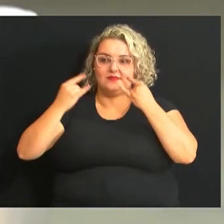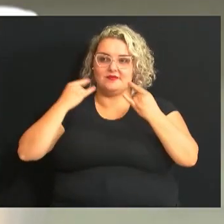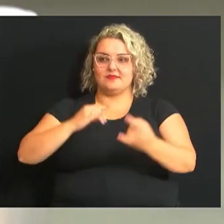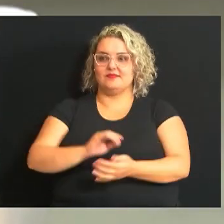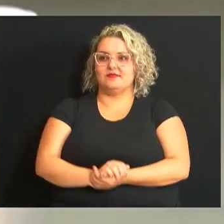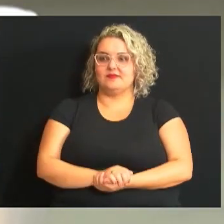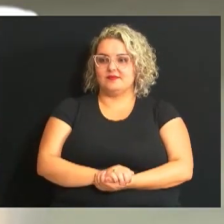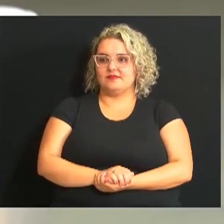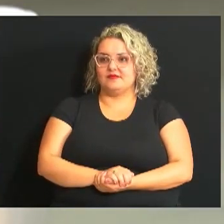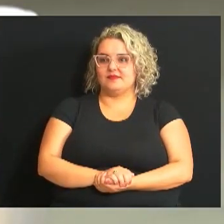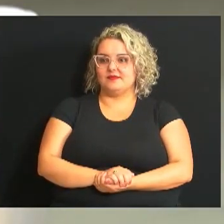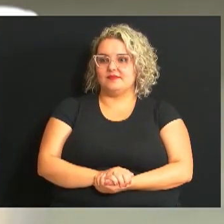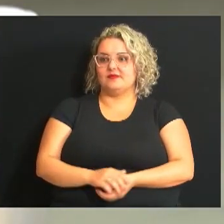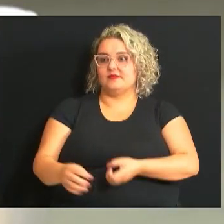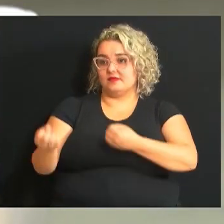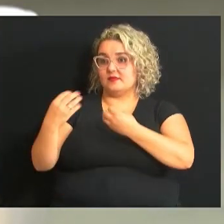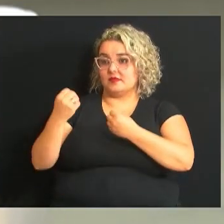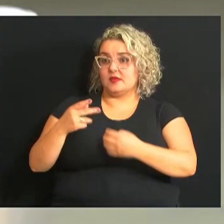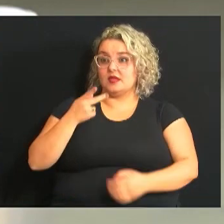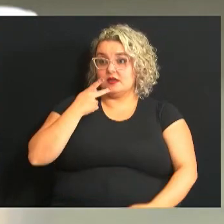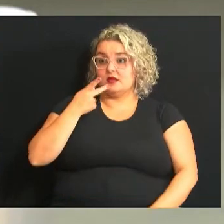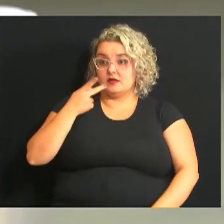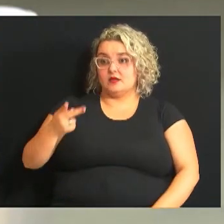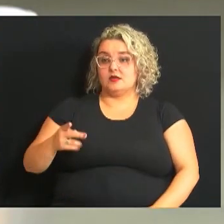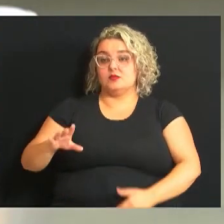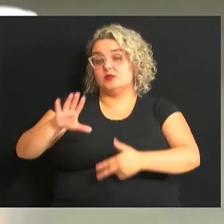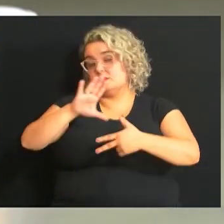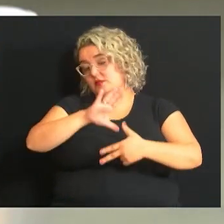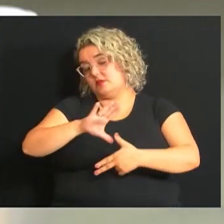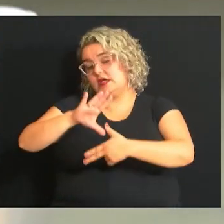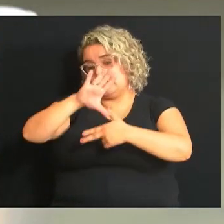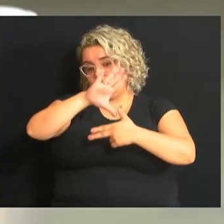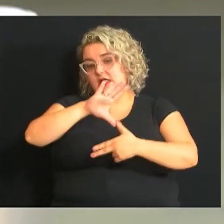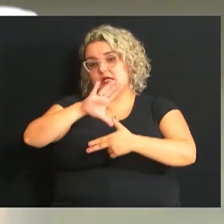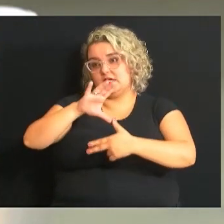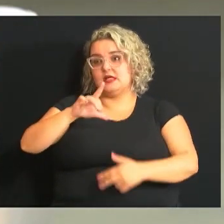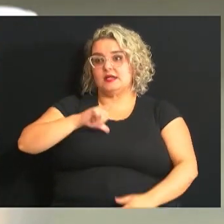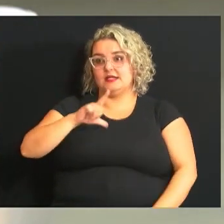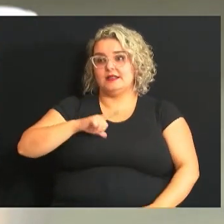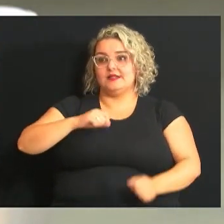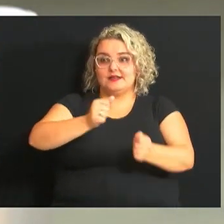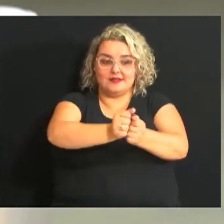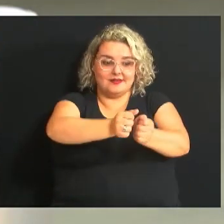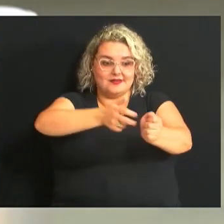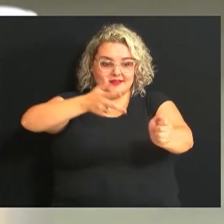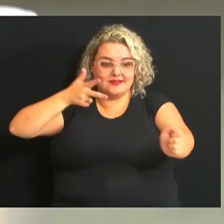as aulas que ele deu, porque fala sobre a América Latina, então ter um indígena falando sobre a América